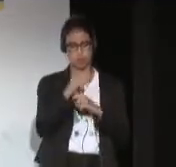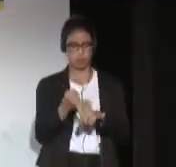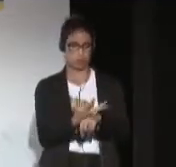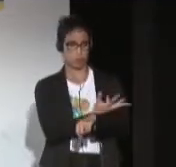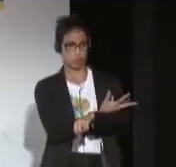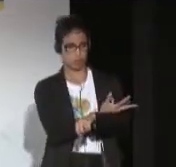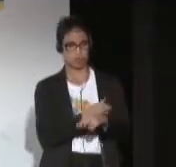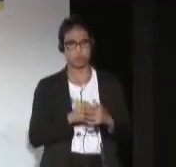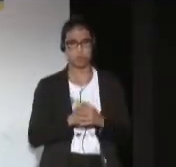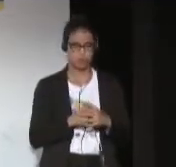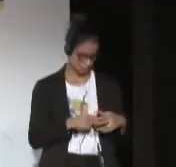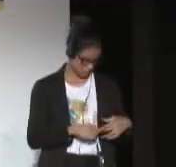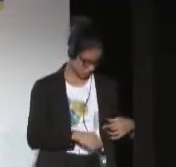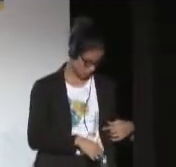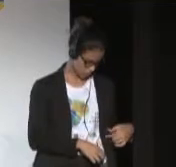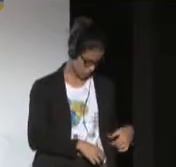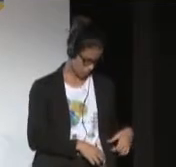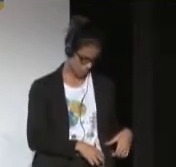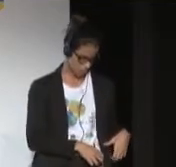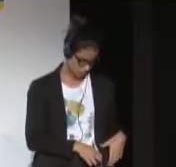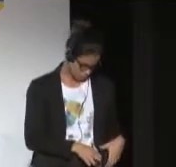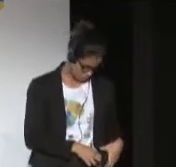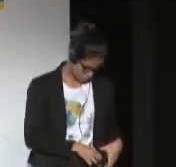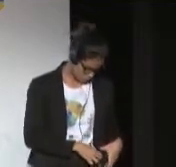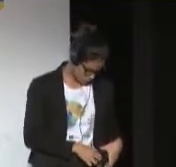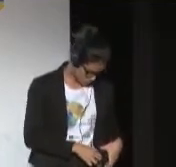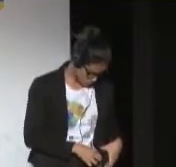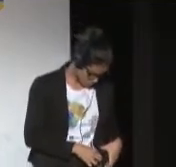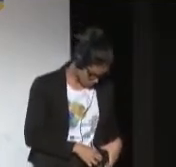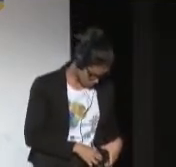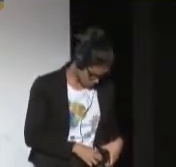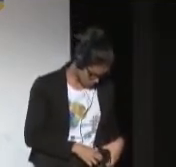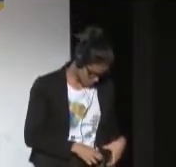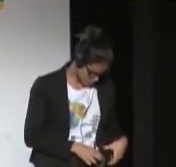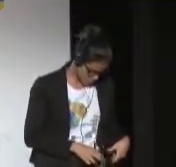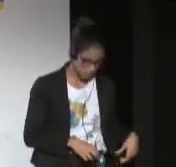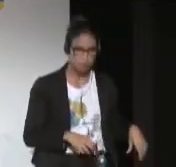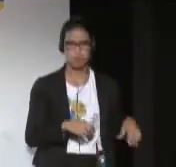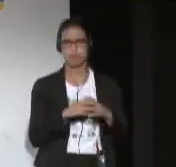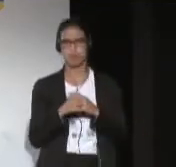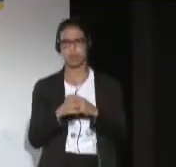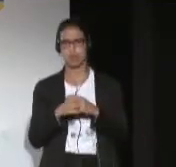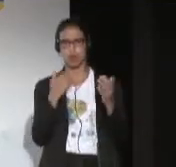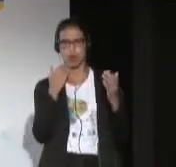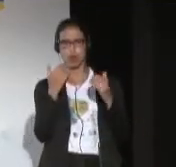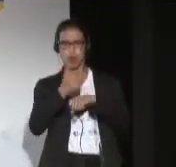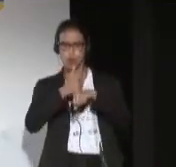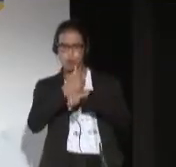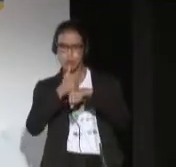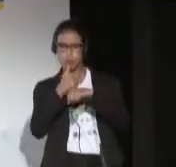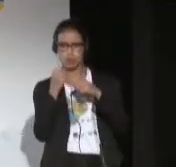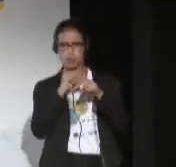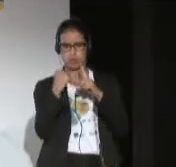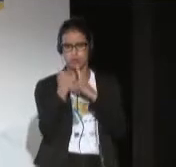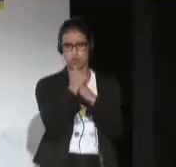o seguinte: Oliver, falando em competências socioemocionais, sempre me vem à mente